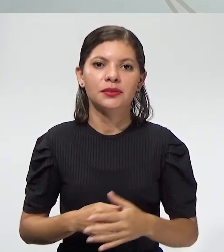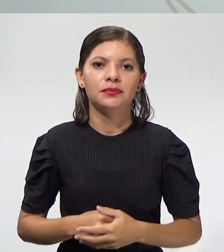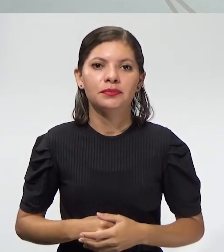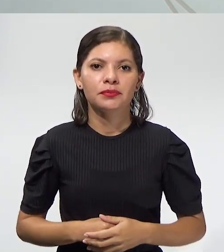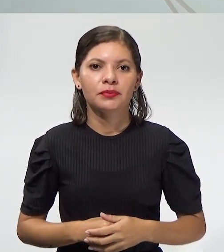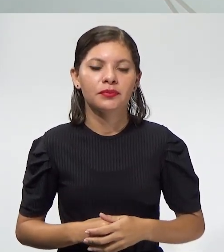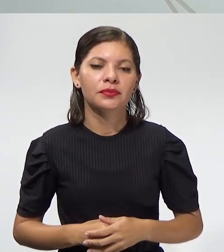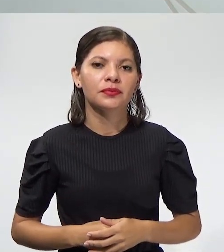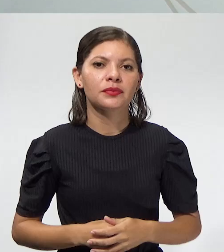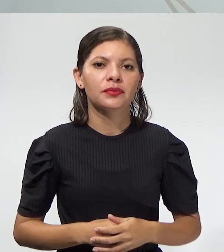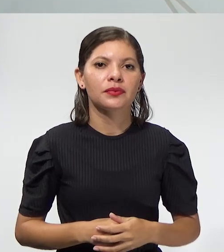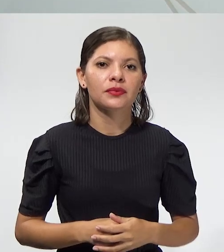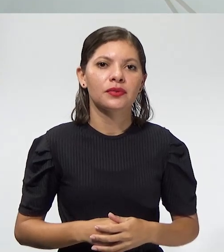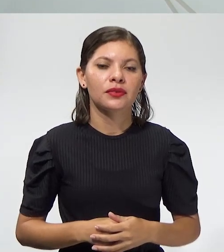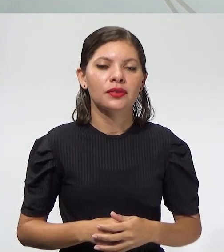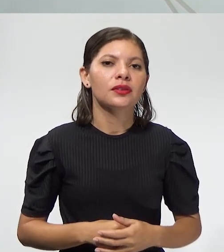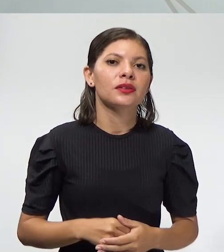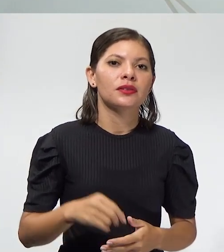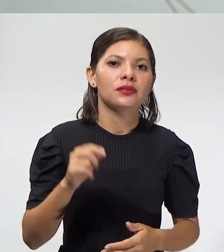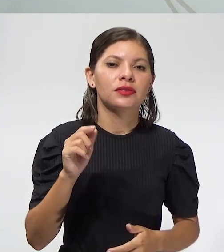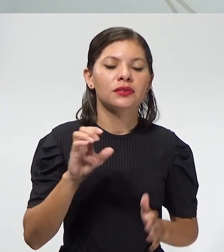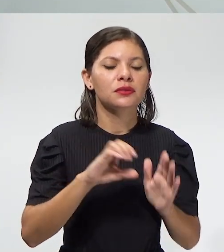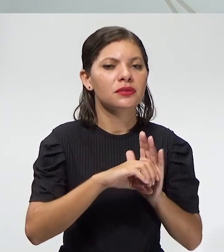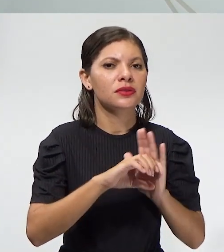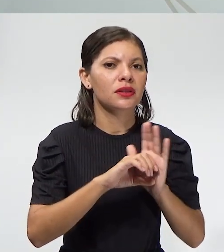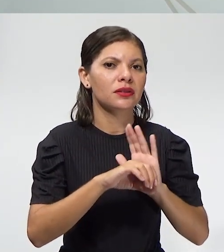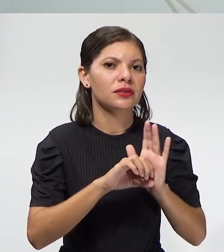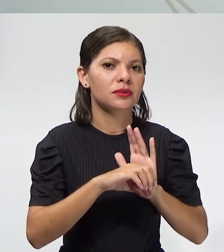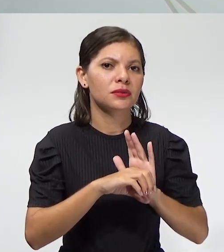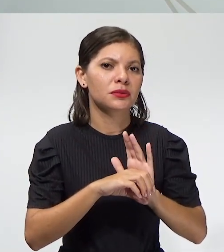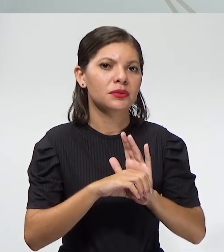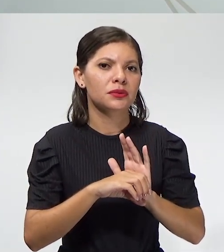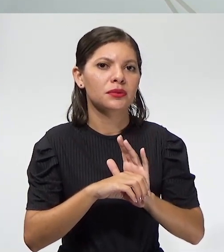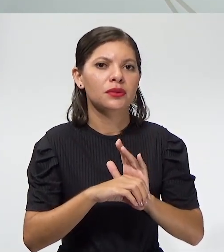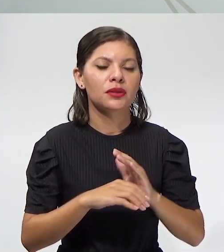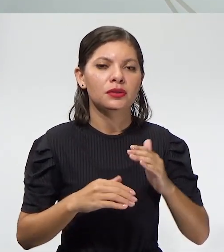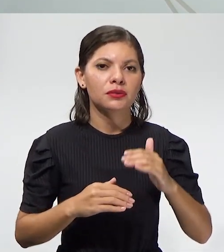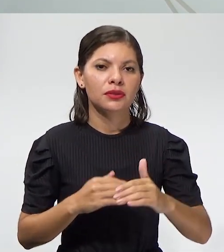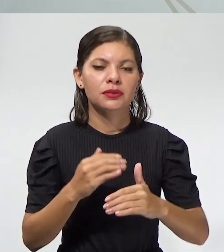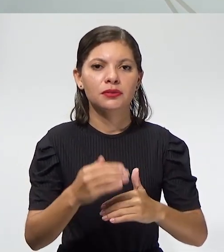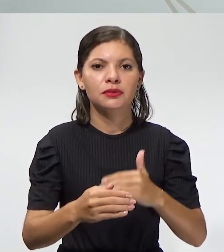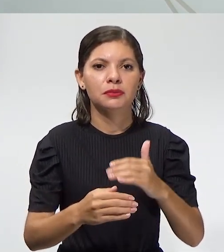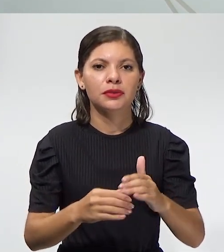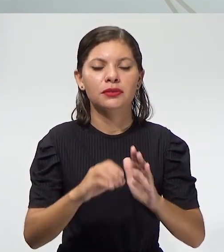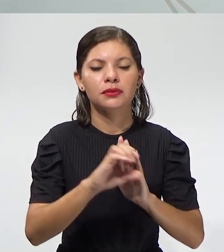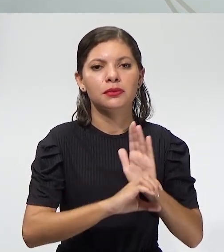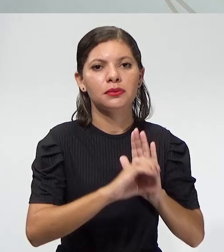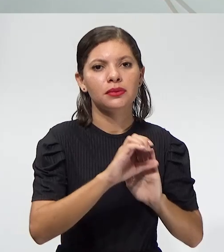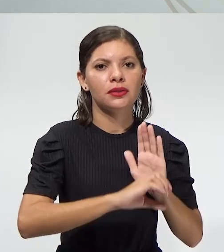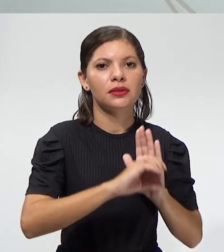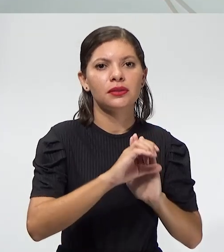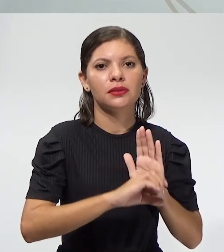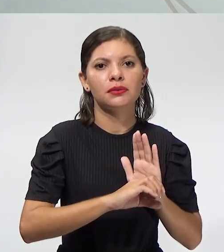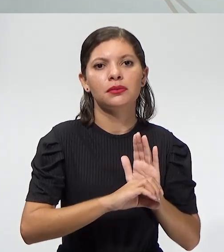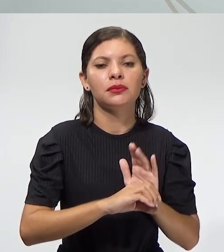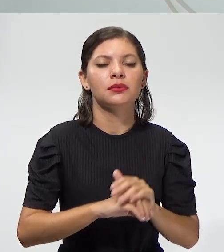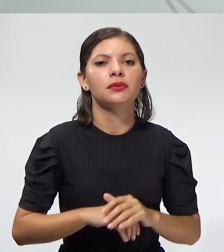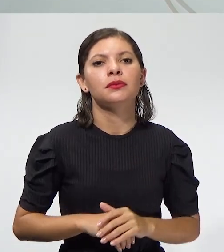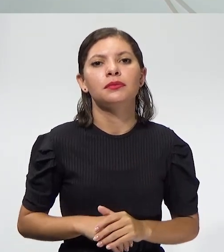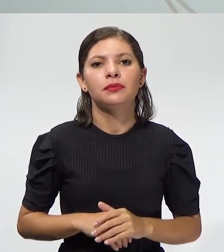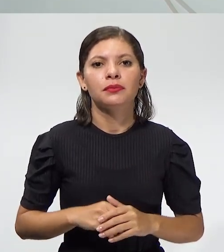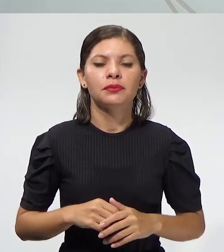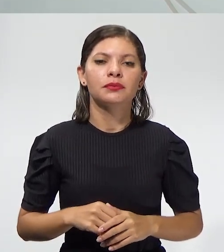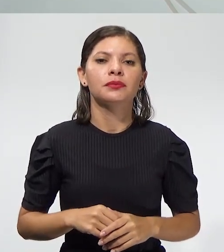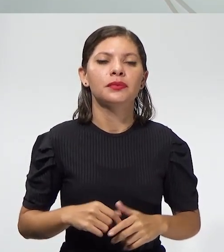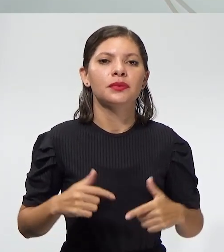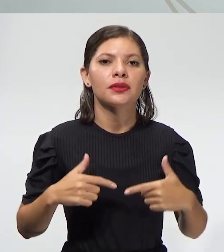a multidisciplinaridade, ela não existe, ela existe como conceito, mas no desenvolvimento do nosso currículo